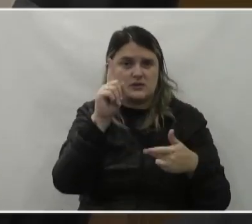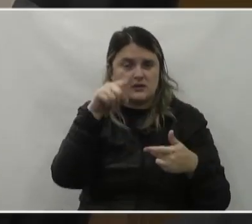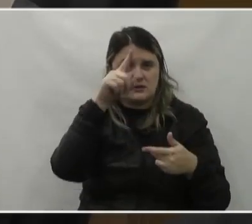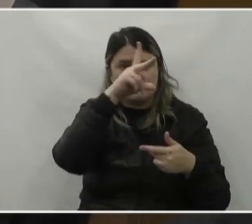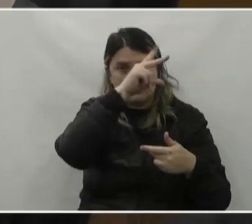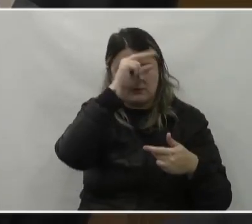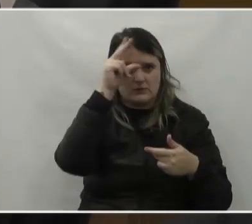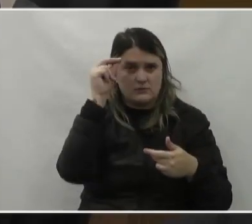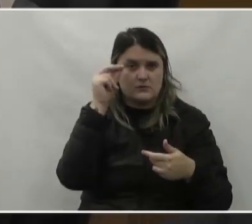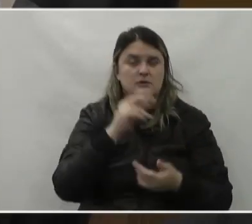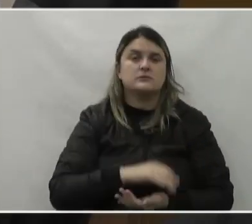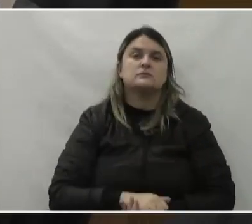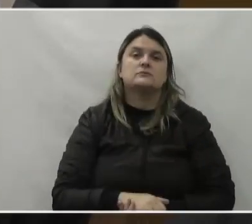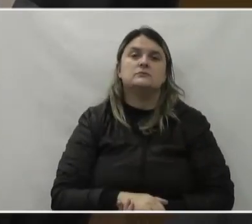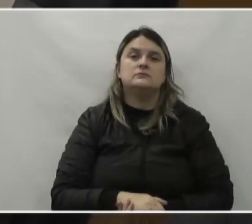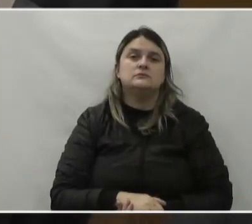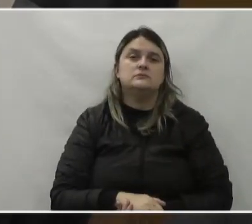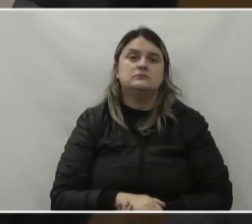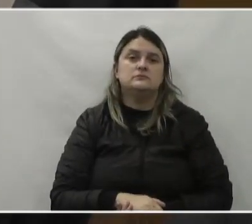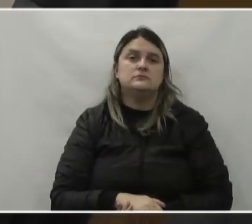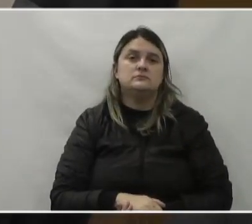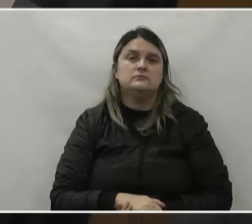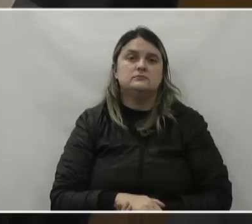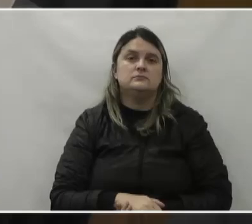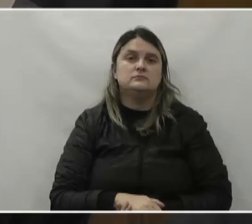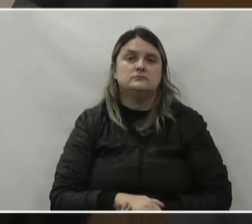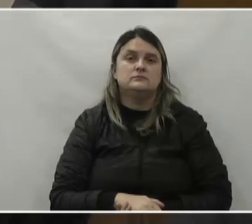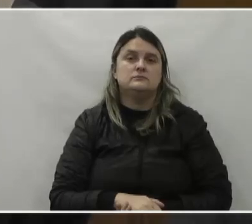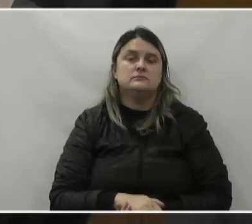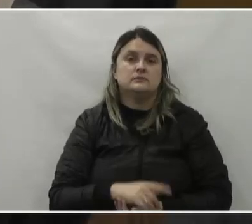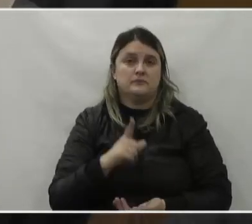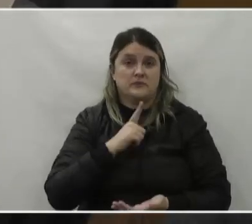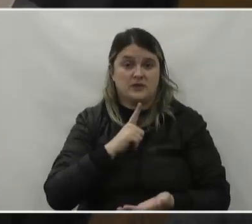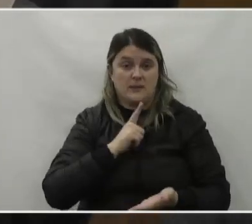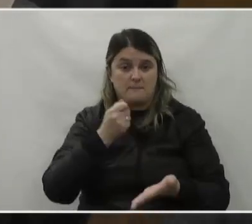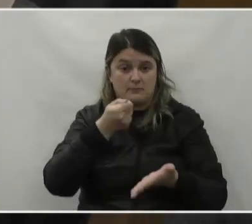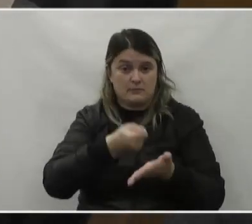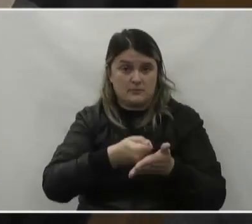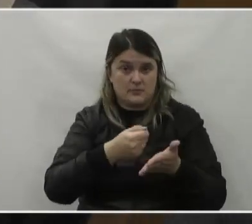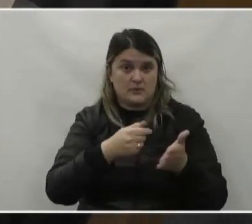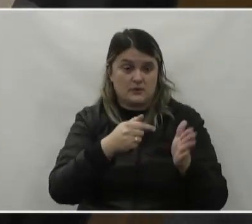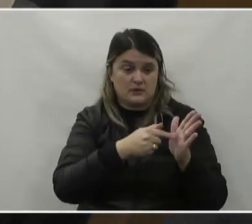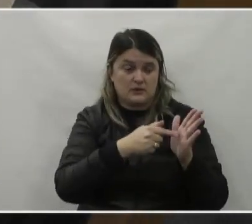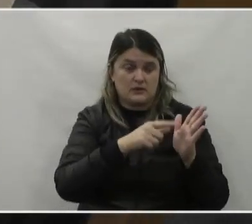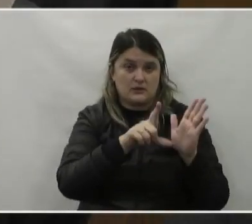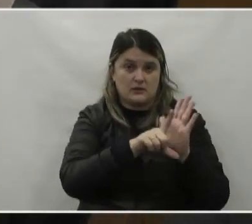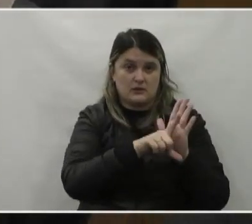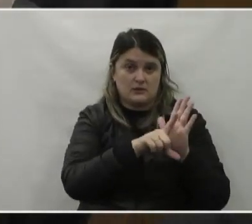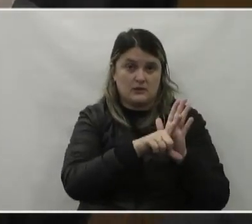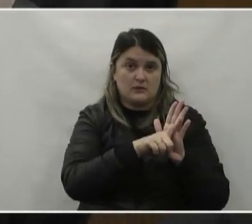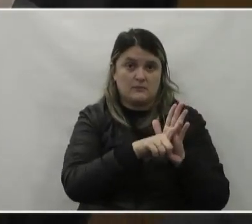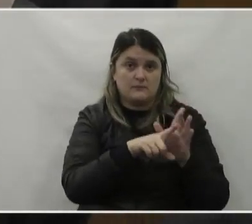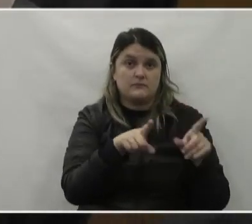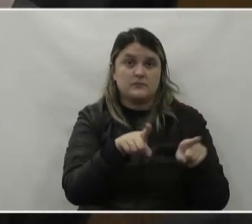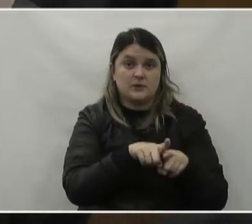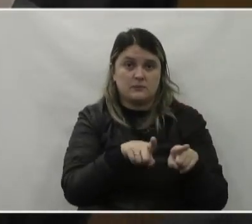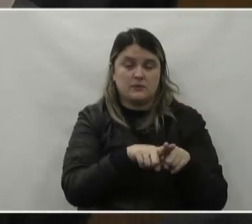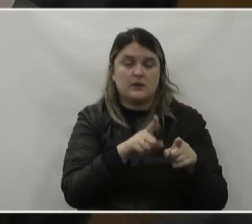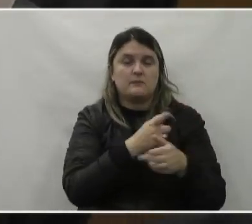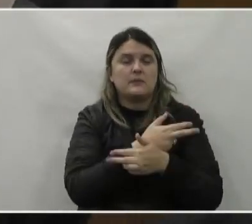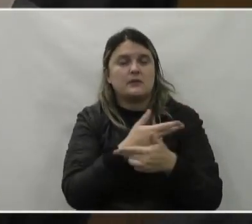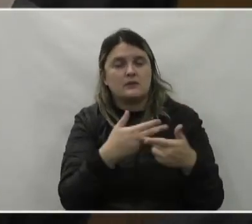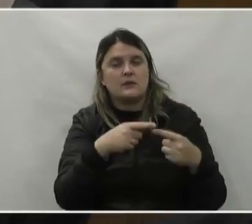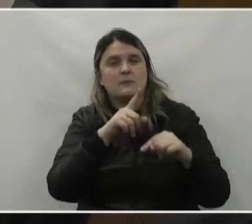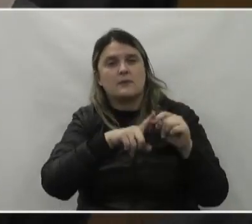que além da sua obrigação prevista na lei, que constitua aí elementos